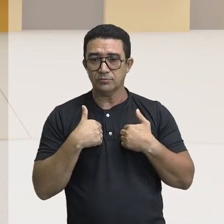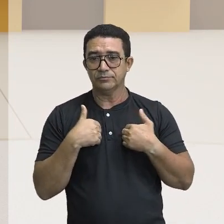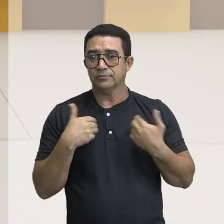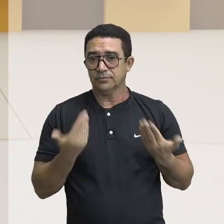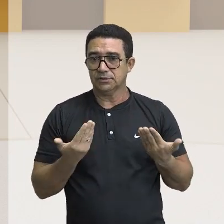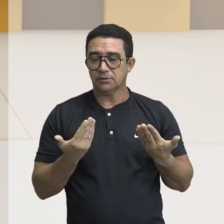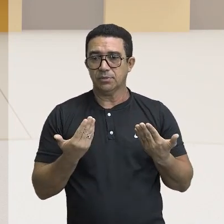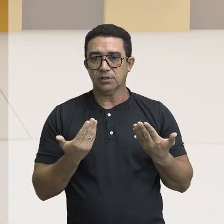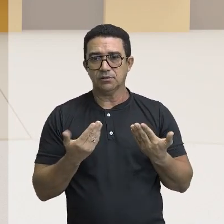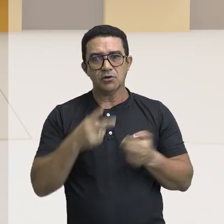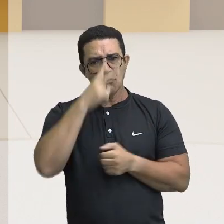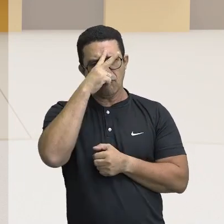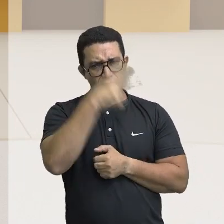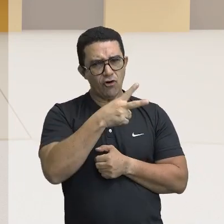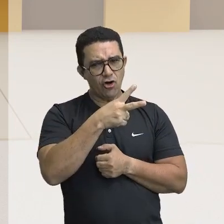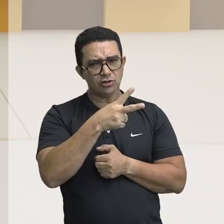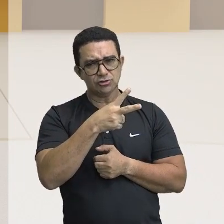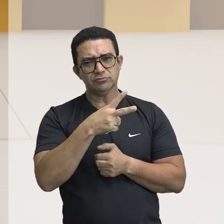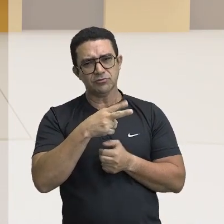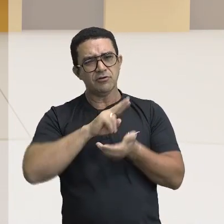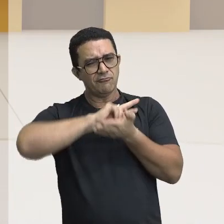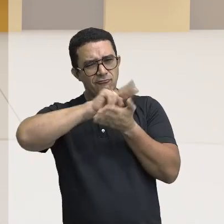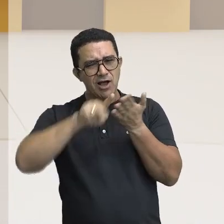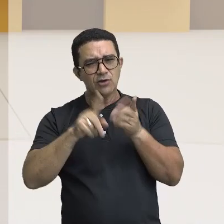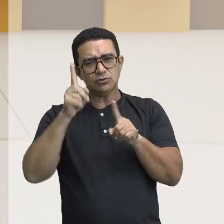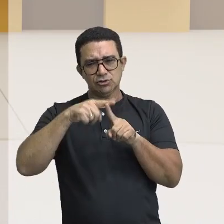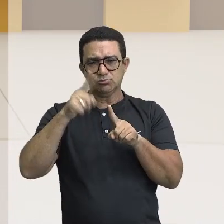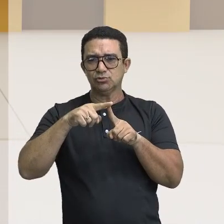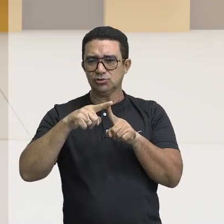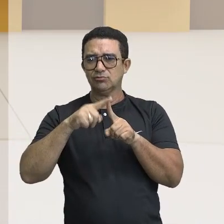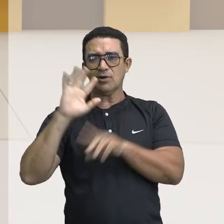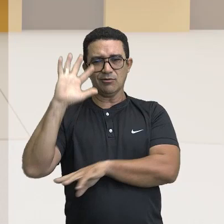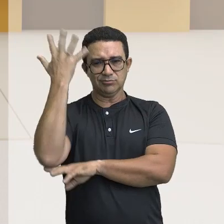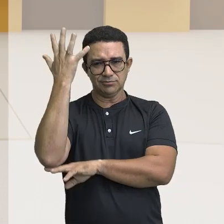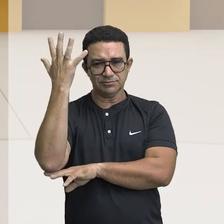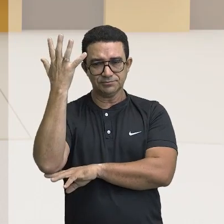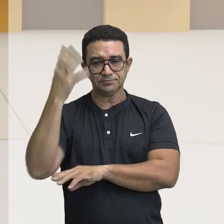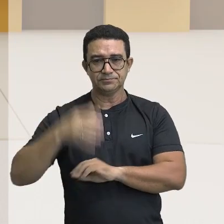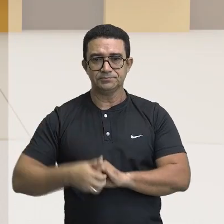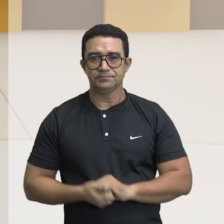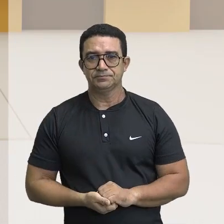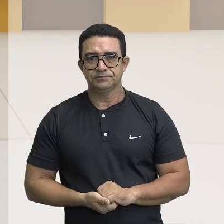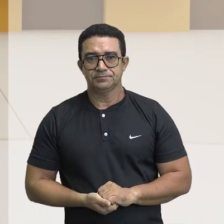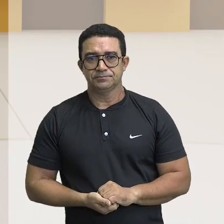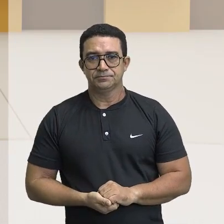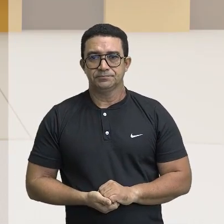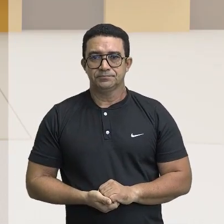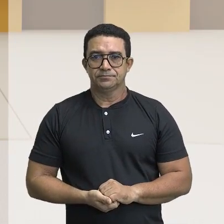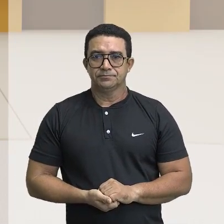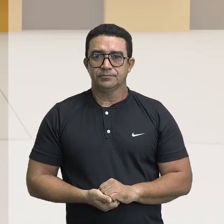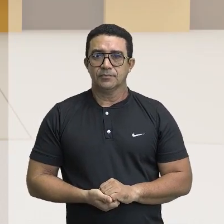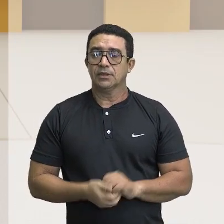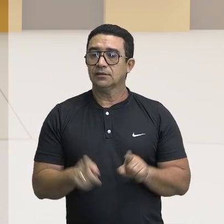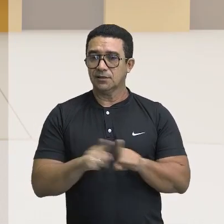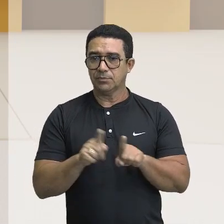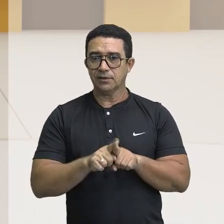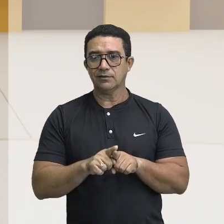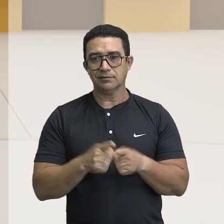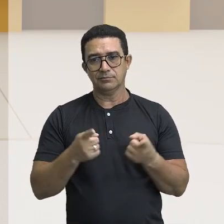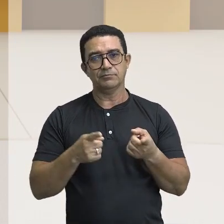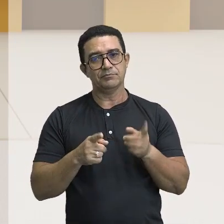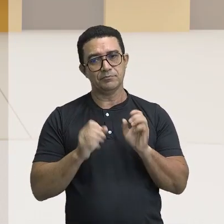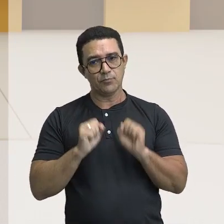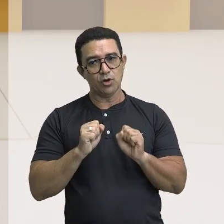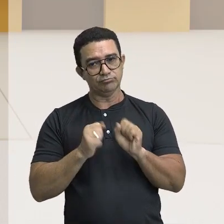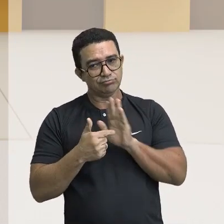de fenômenos como El Niño e Laninha. Isso, e continuando, tem uma parte fundamental que é a saúde.